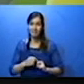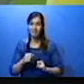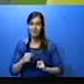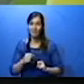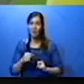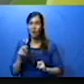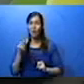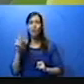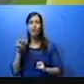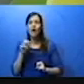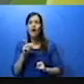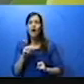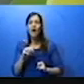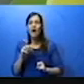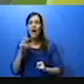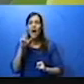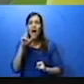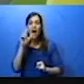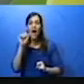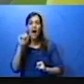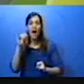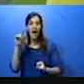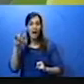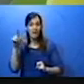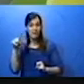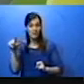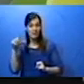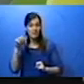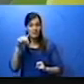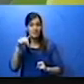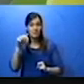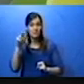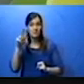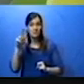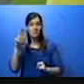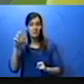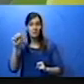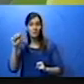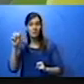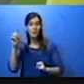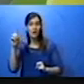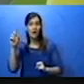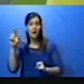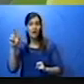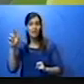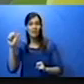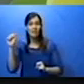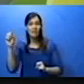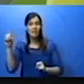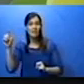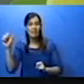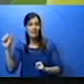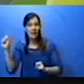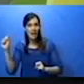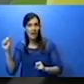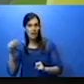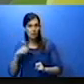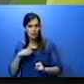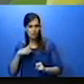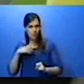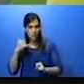a tecla raiz quadrada, ok? Se você tiver com o celular aí